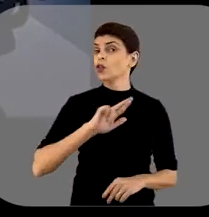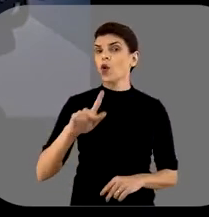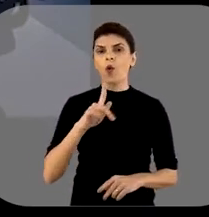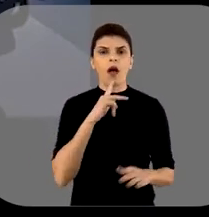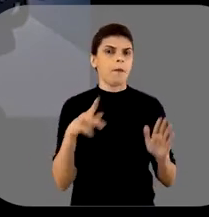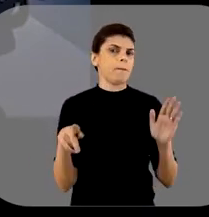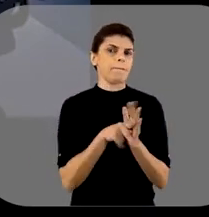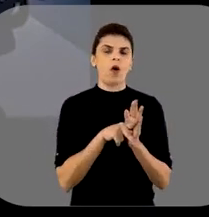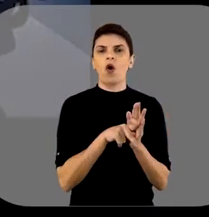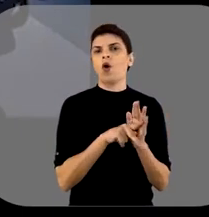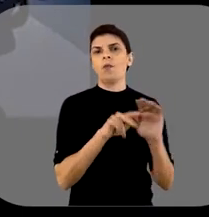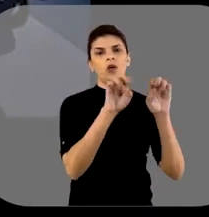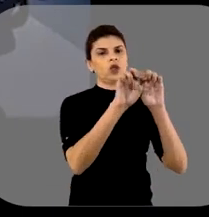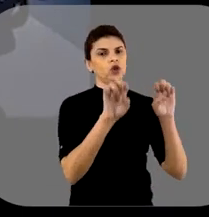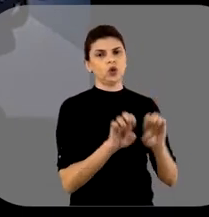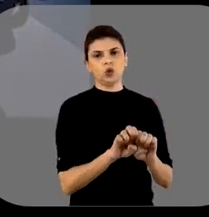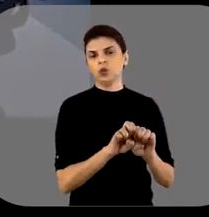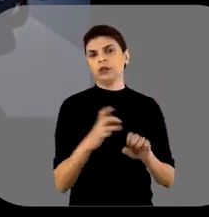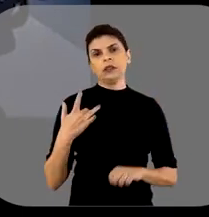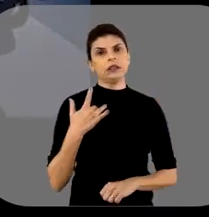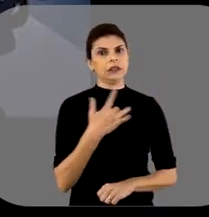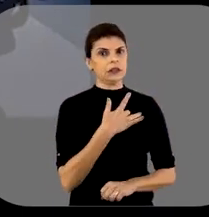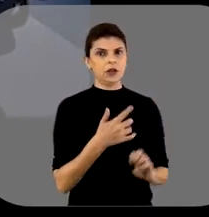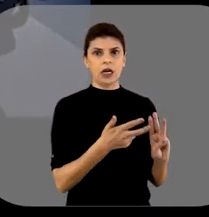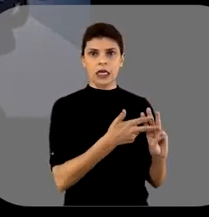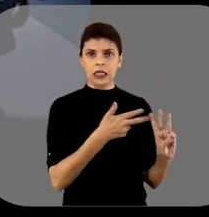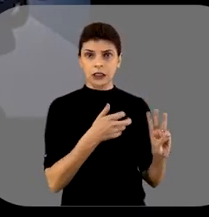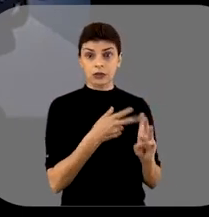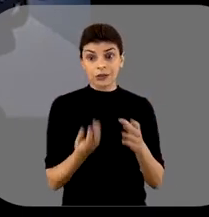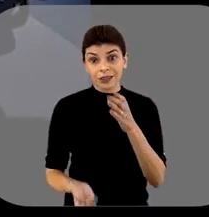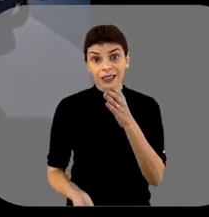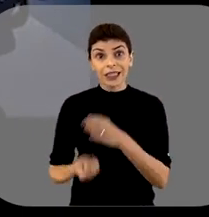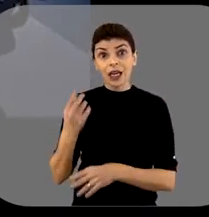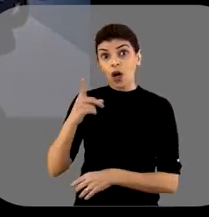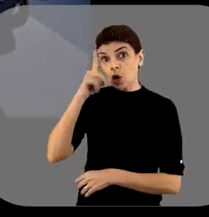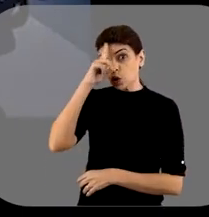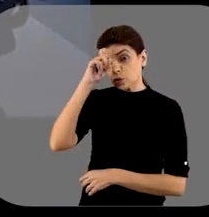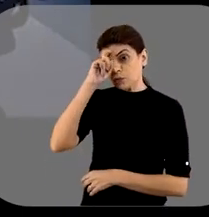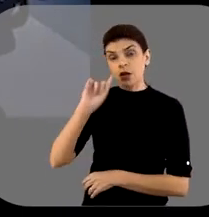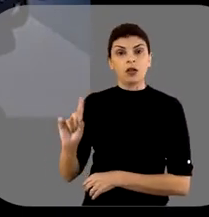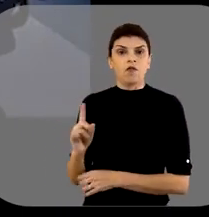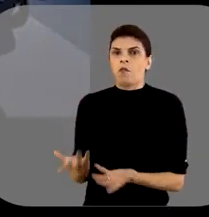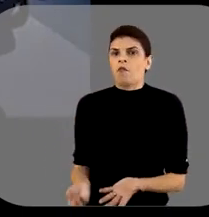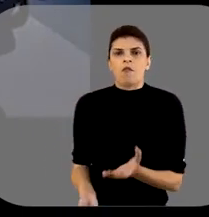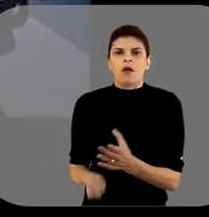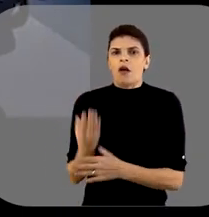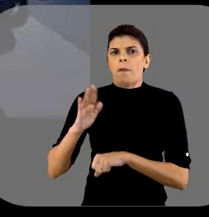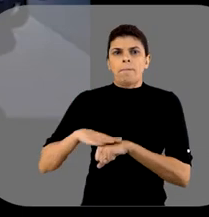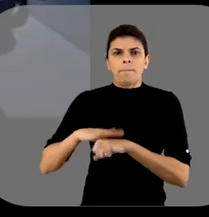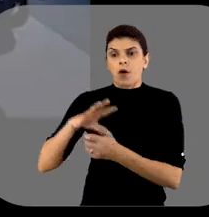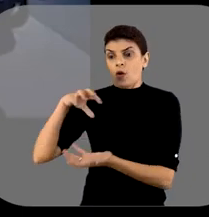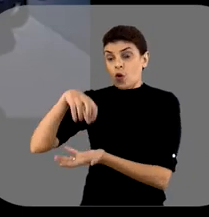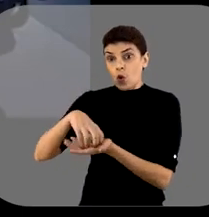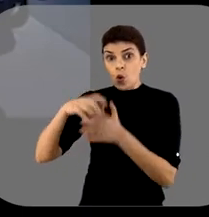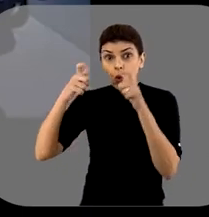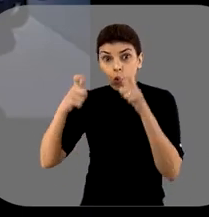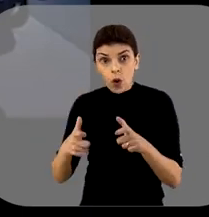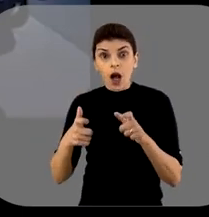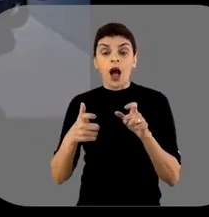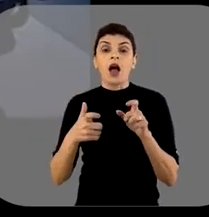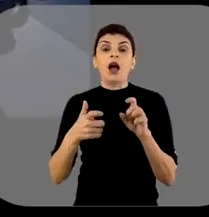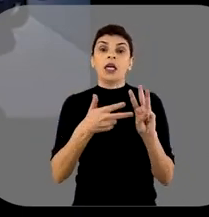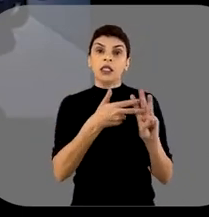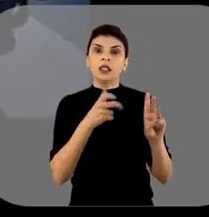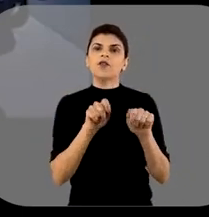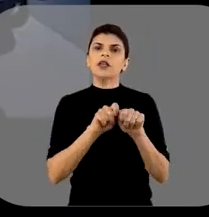unidades próprias da estrutura da saúde indígena. Né? Não vamos criar um hospital para o índio e nem ambulatório para o índio, mas que vá fazer